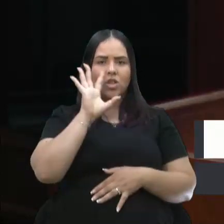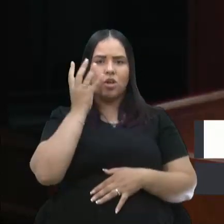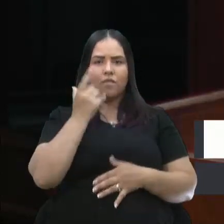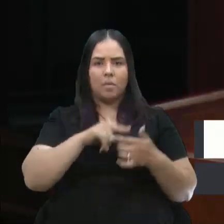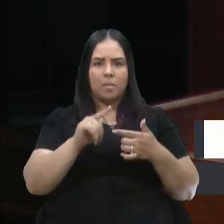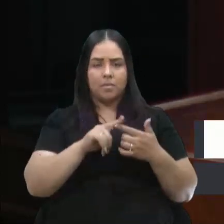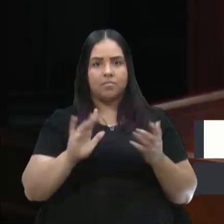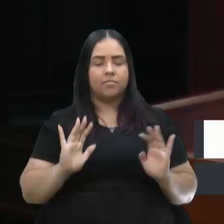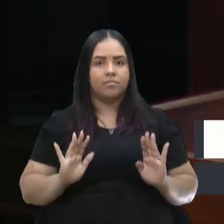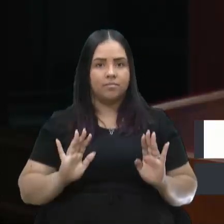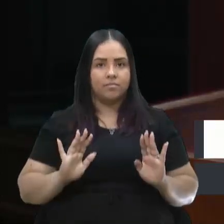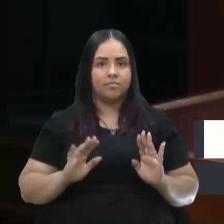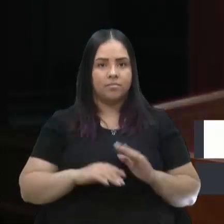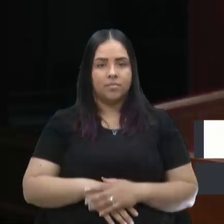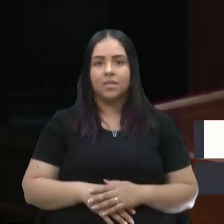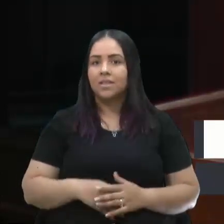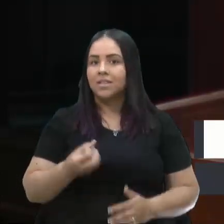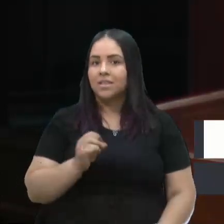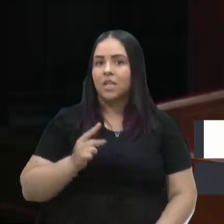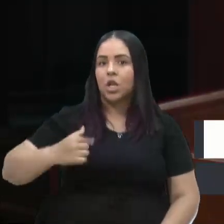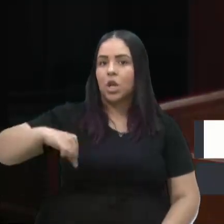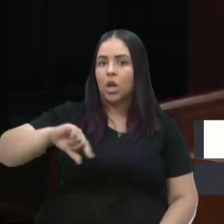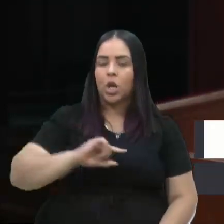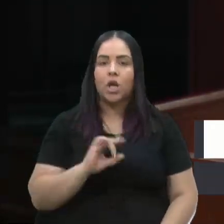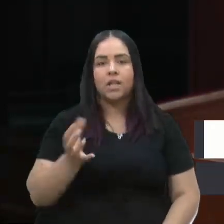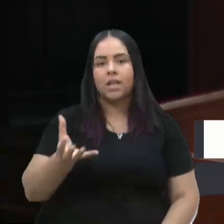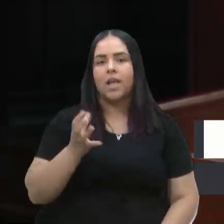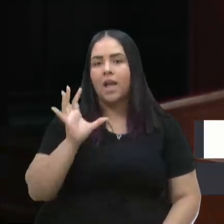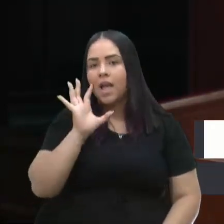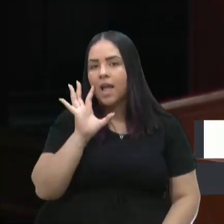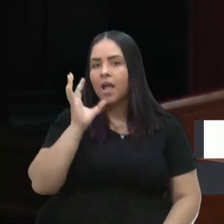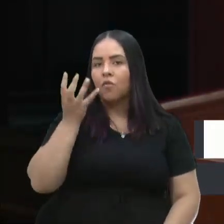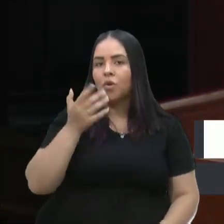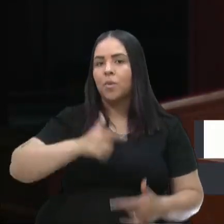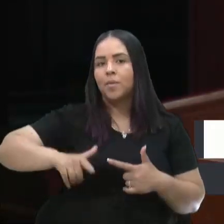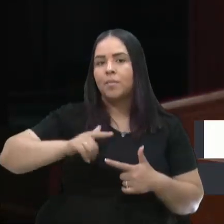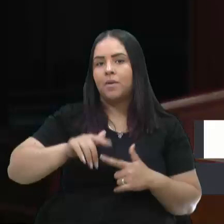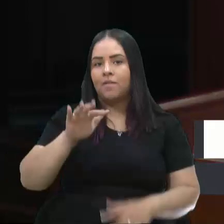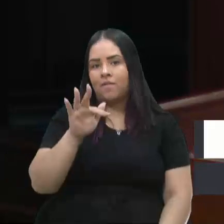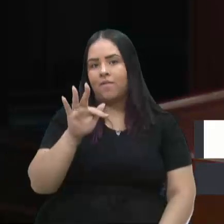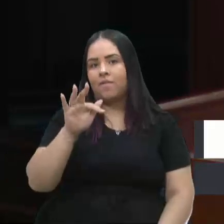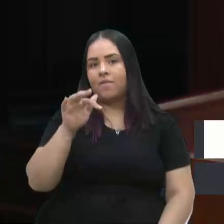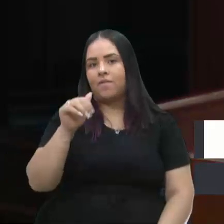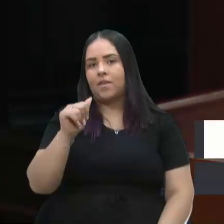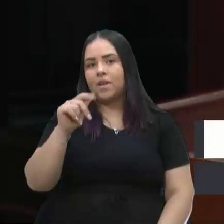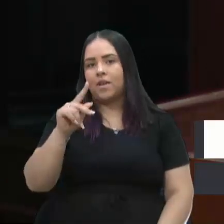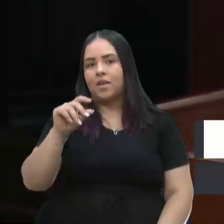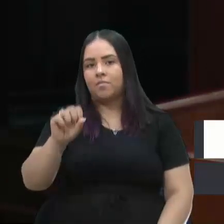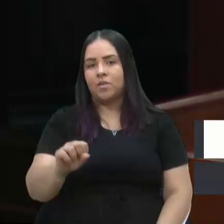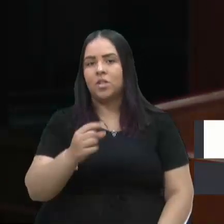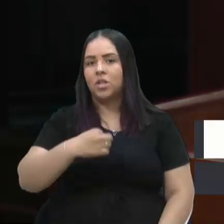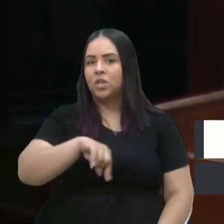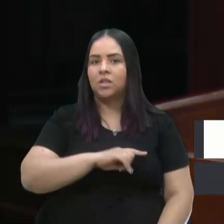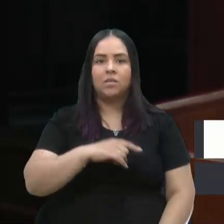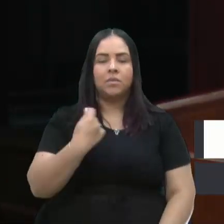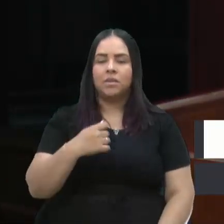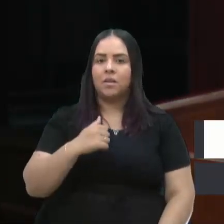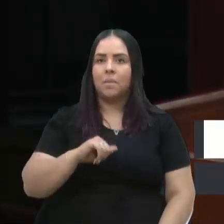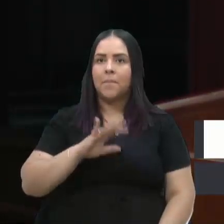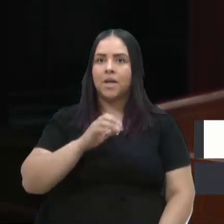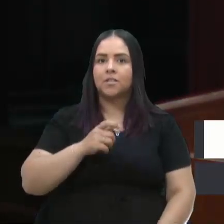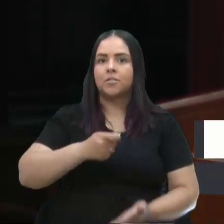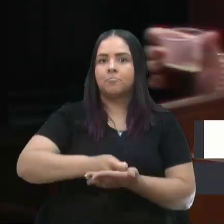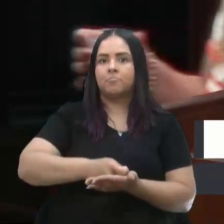problema. Gente, se nós quisermos resolver o problema do FAPES, nós teremos que ser ainda mais duros.